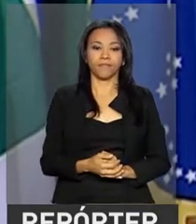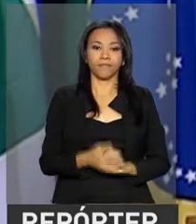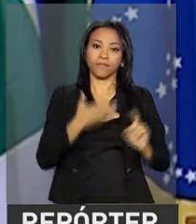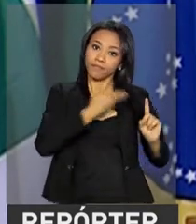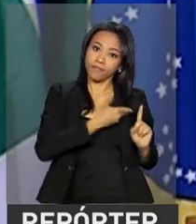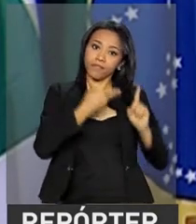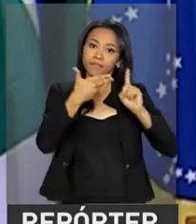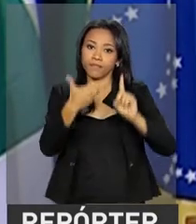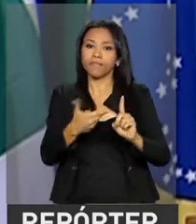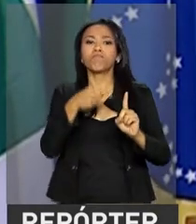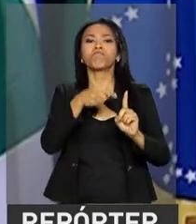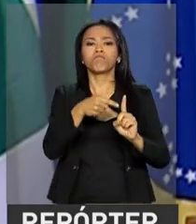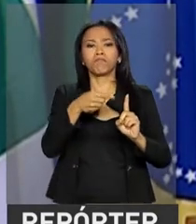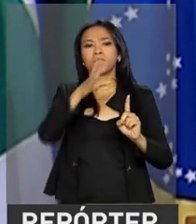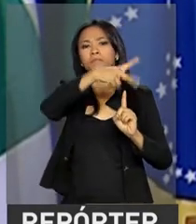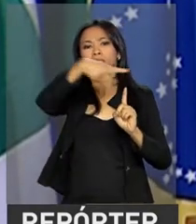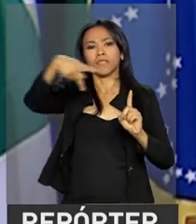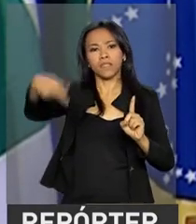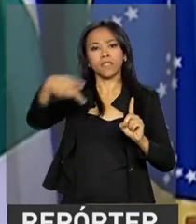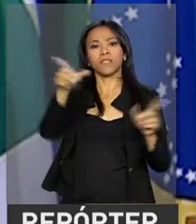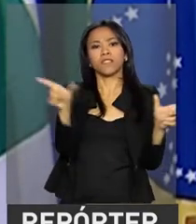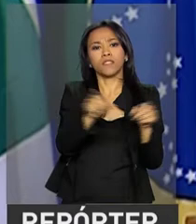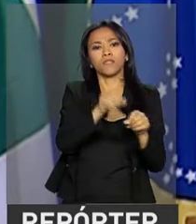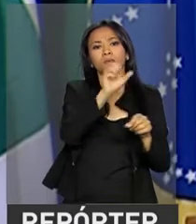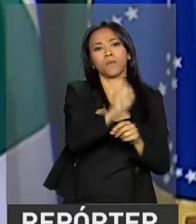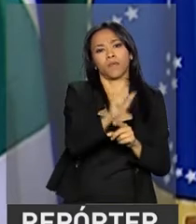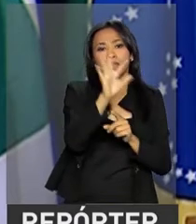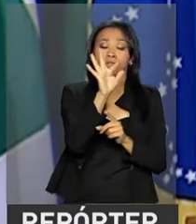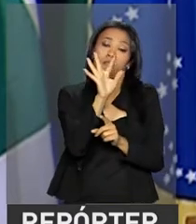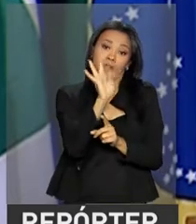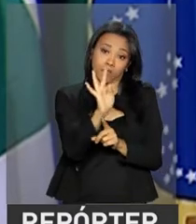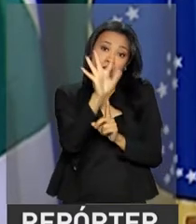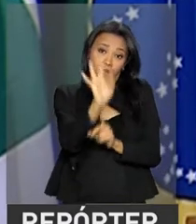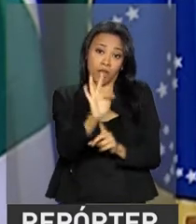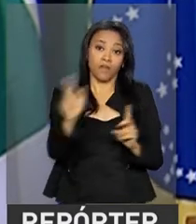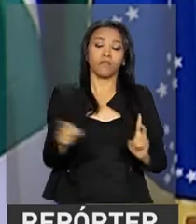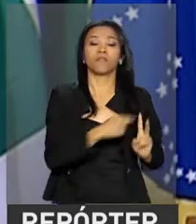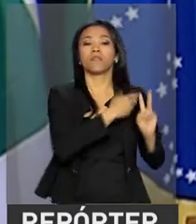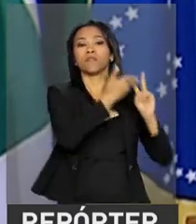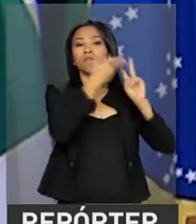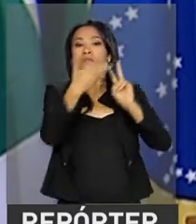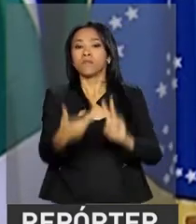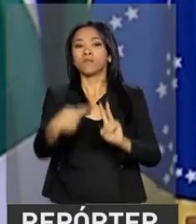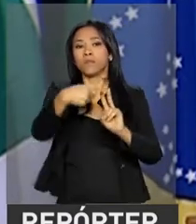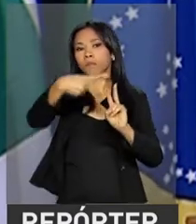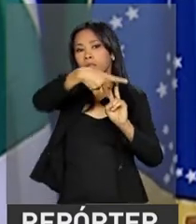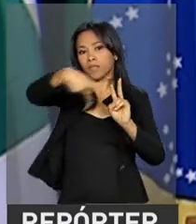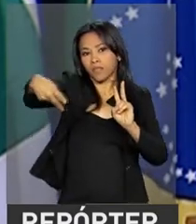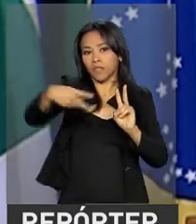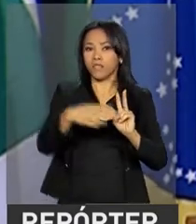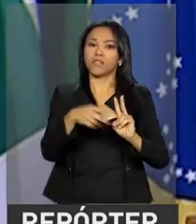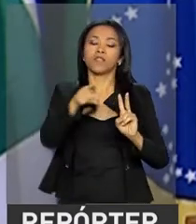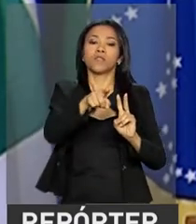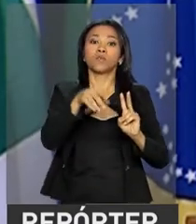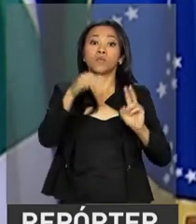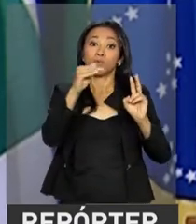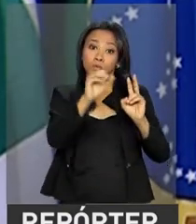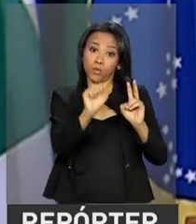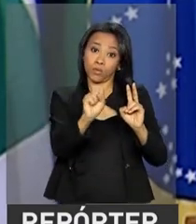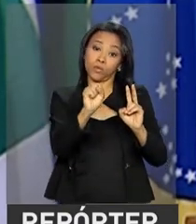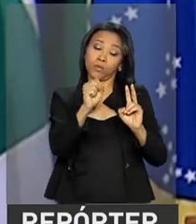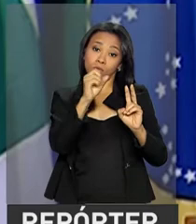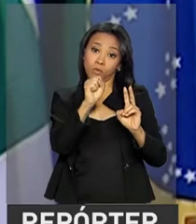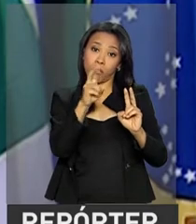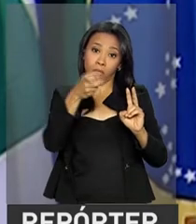ao lado da presidente da Corte Suprema, ao lado da presidente do Superior Tribunal de Justiça, ao